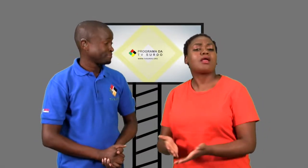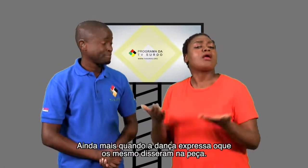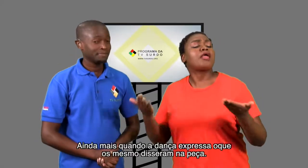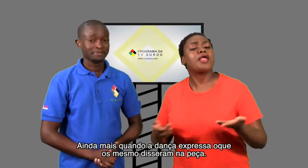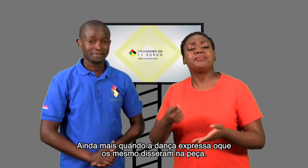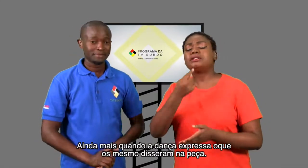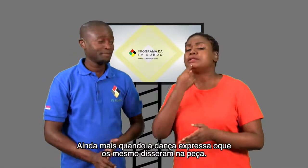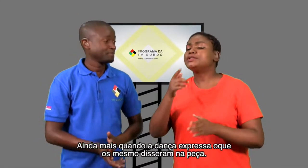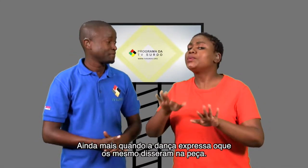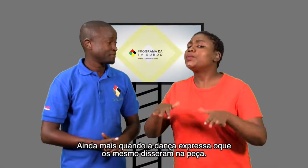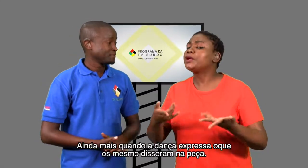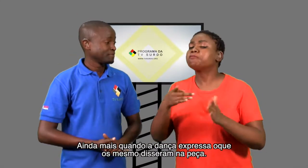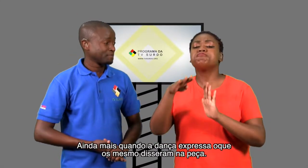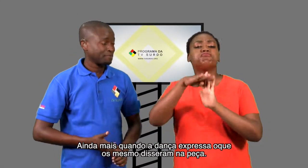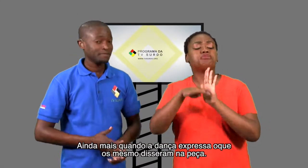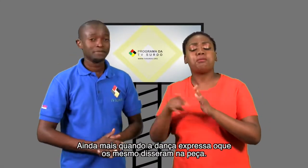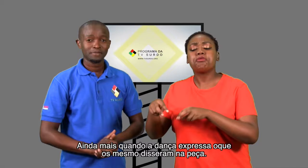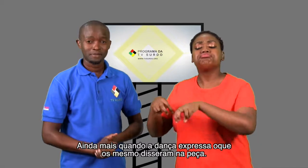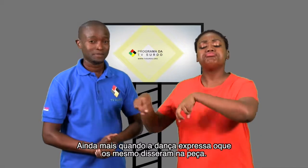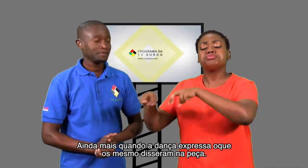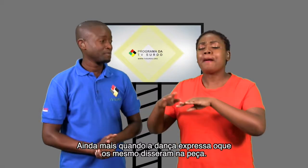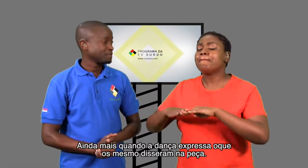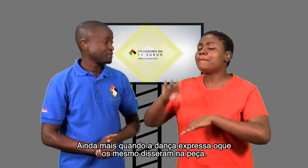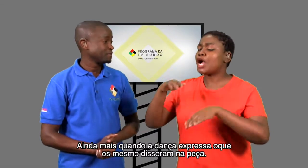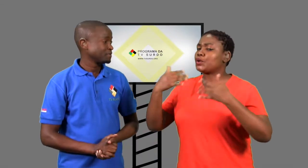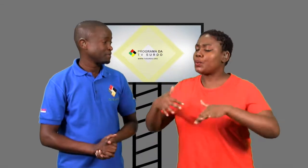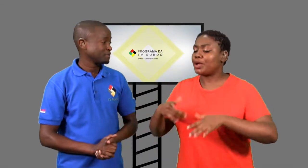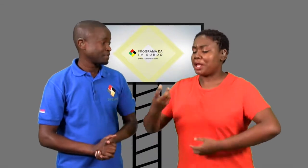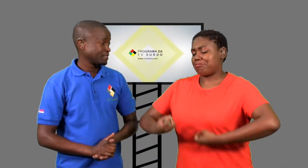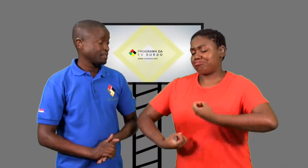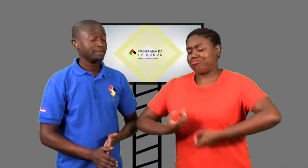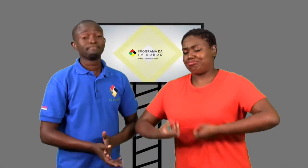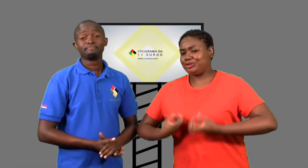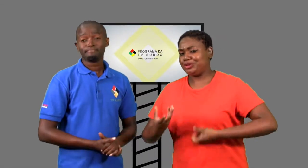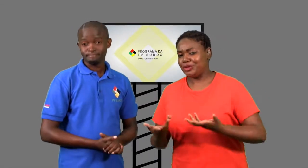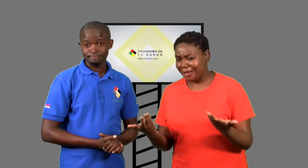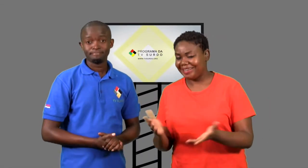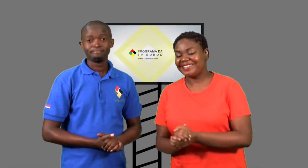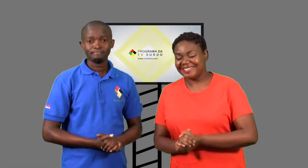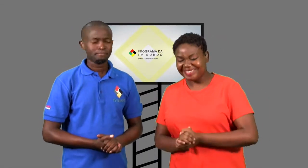Ainda mais quando a dança expressa o que os mesmos disseram na peça.